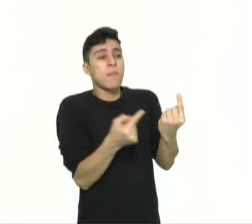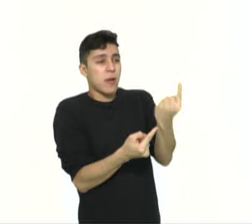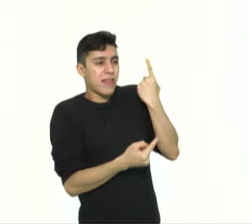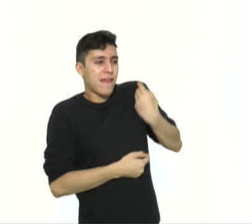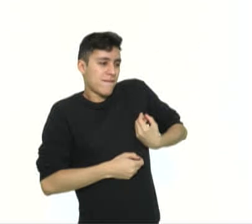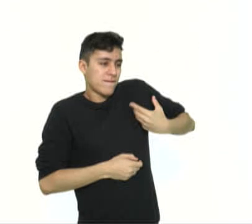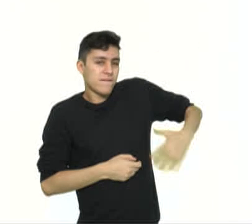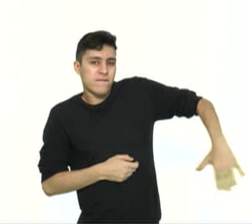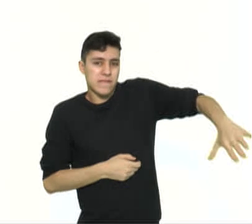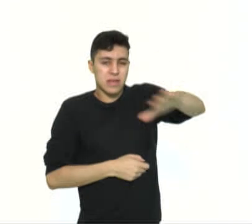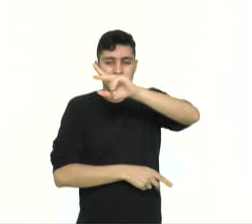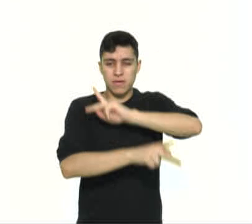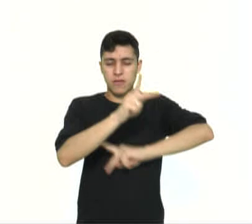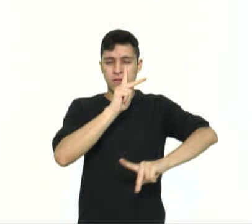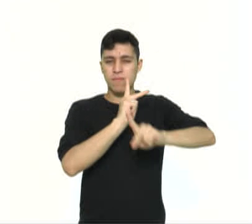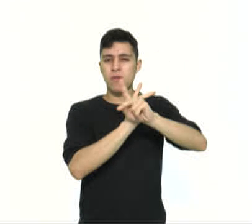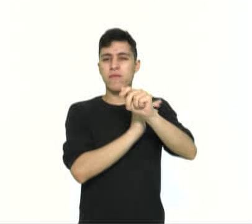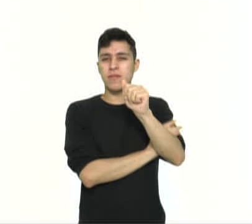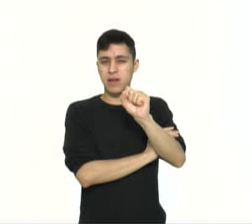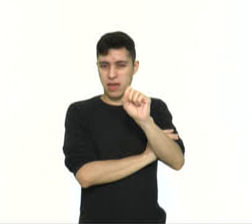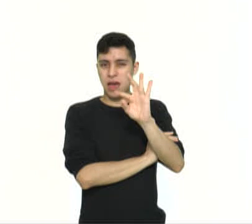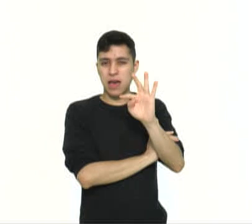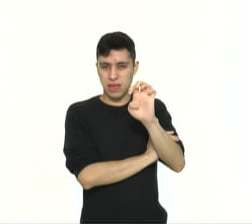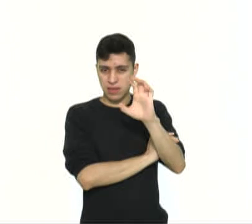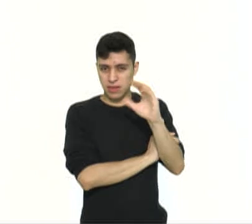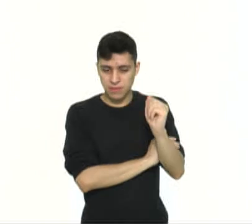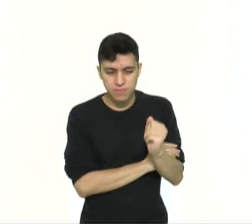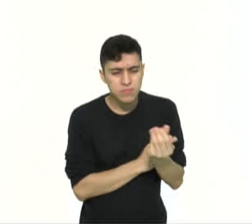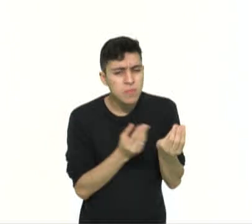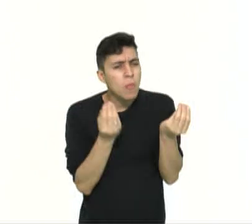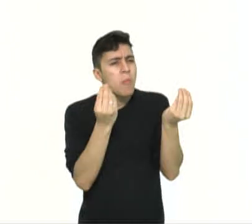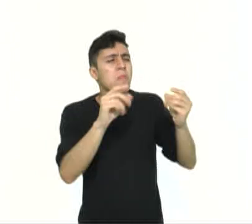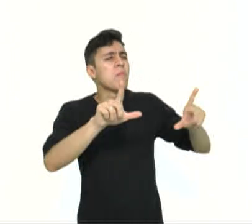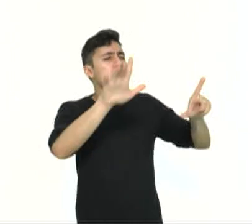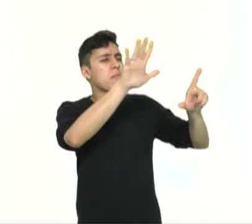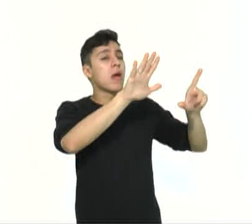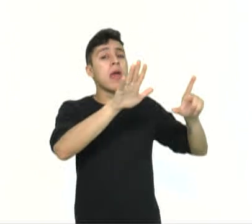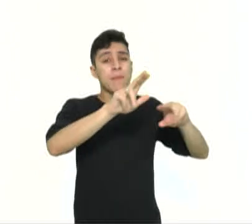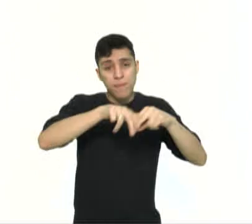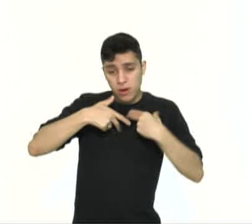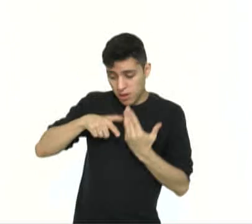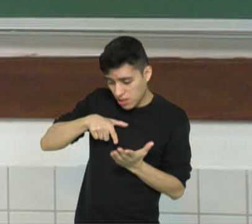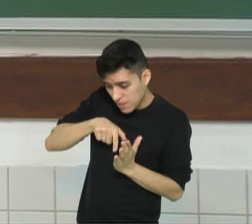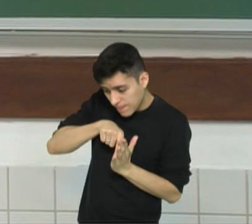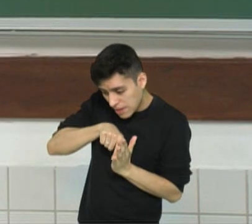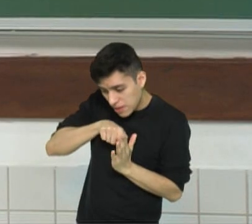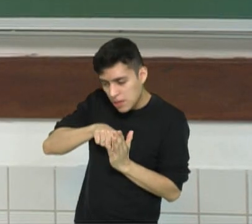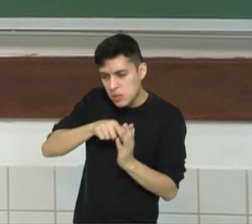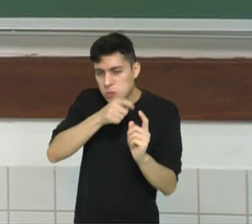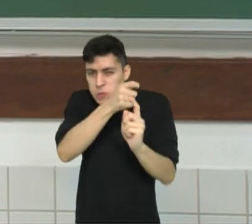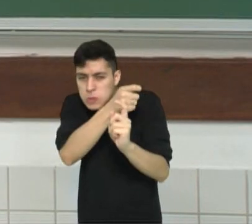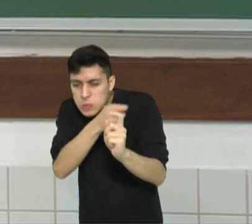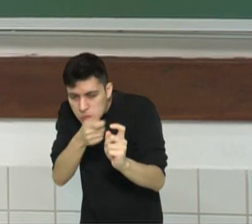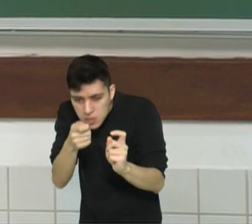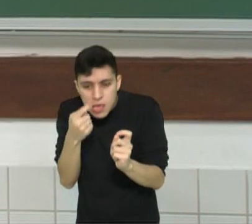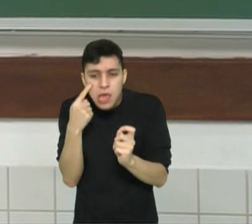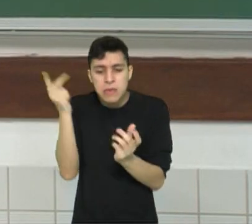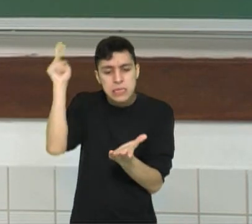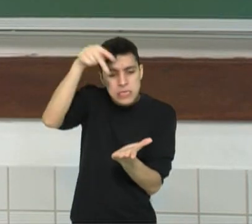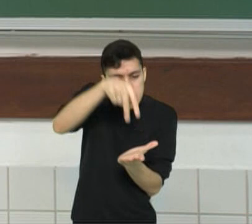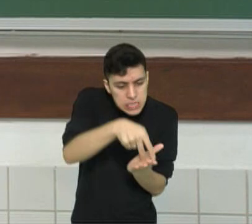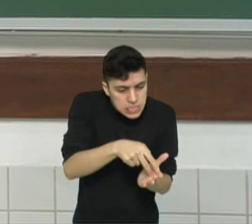dos astecas. Todas essas imagens, essas informações, elas são baseadas em pesquisas arqueológicas, né, em pesquisas que